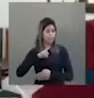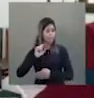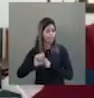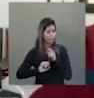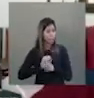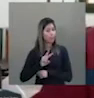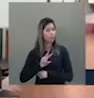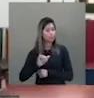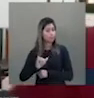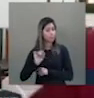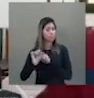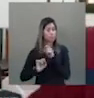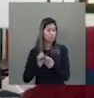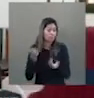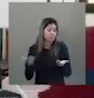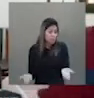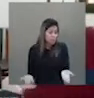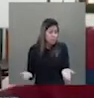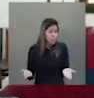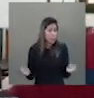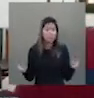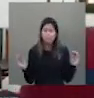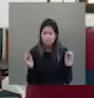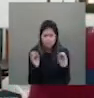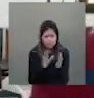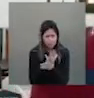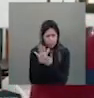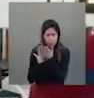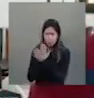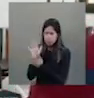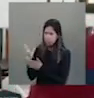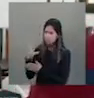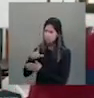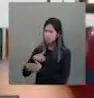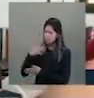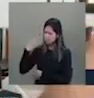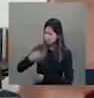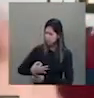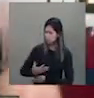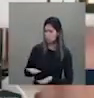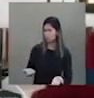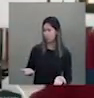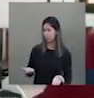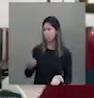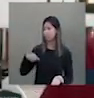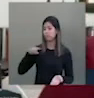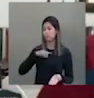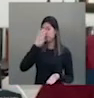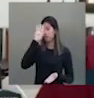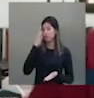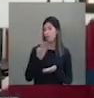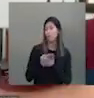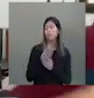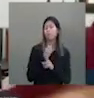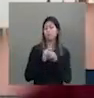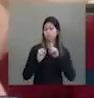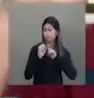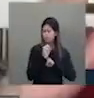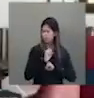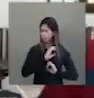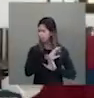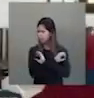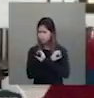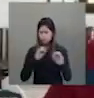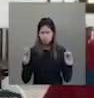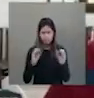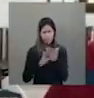para o procurador e sentou em cima. Quer dizer que nada daquilo tinha sentido. E nós vamos acreditar como sociedade que absolutamente